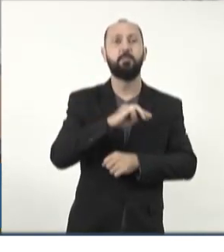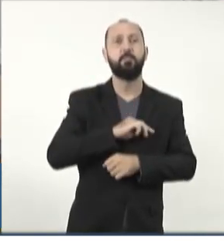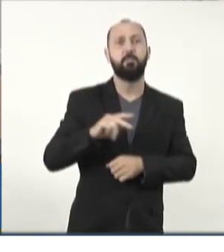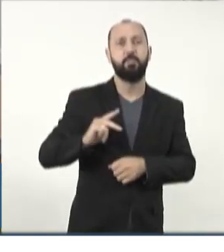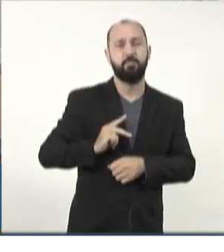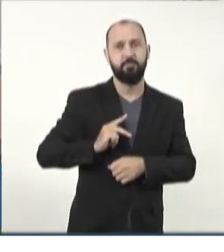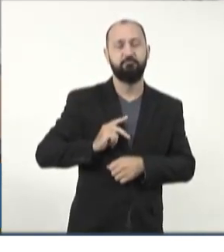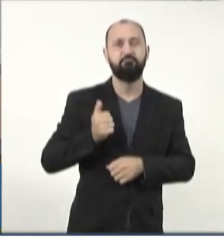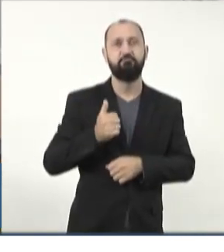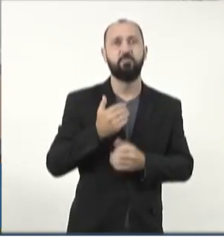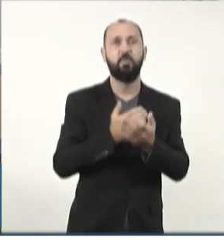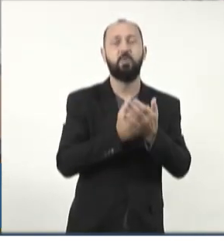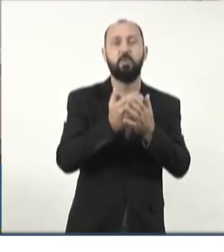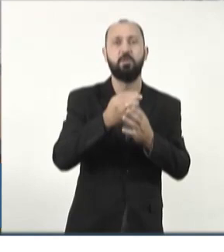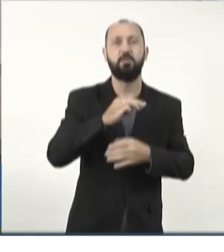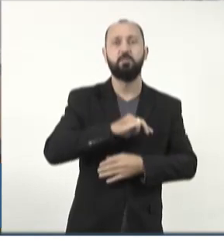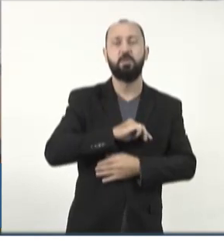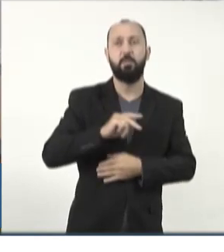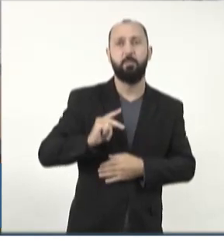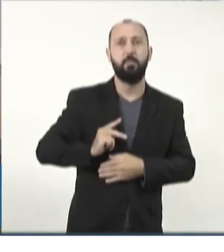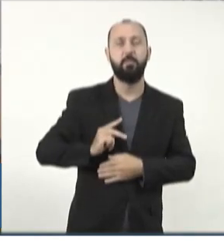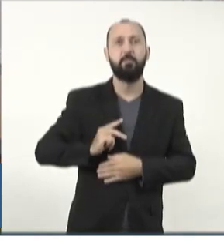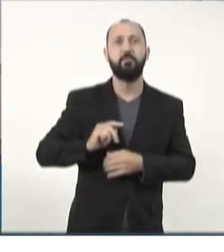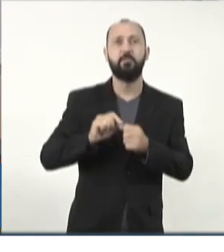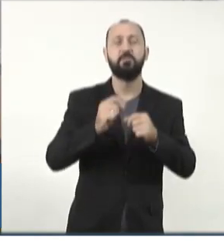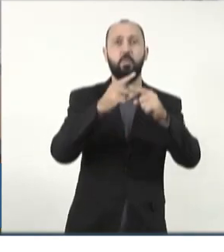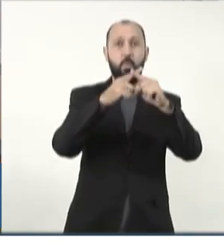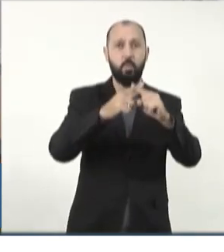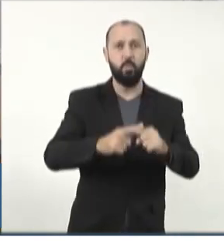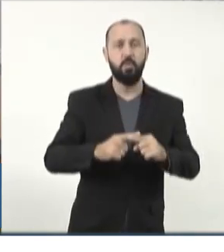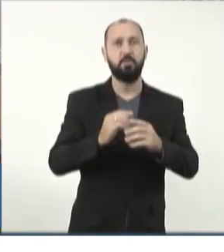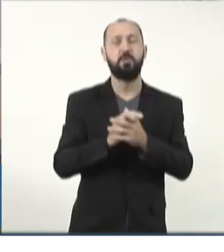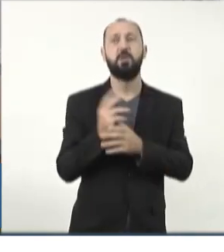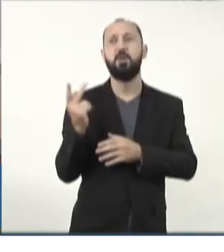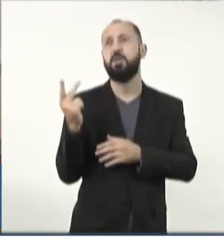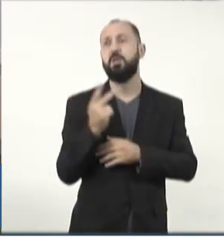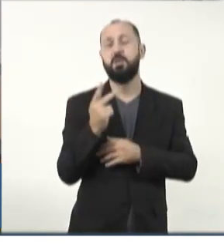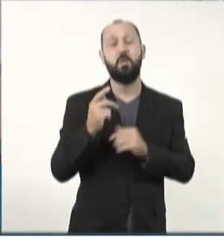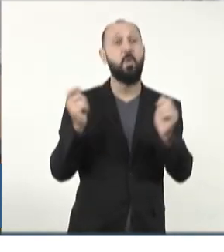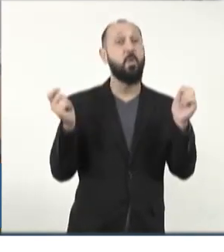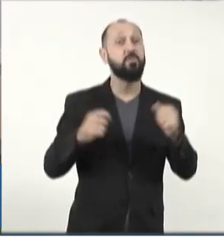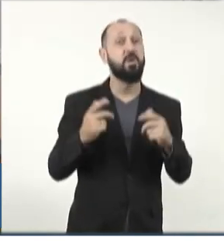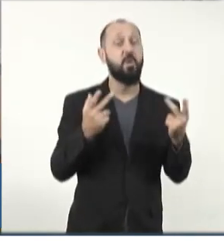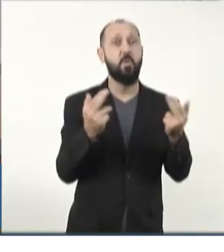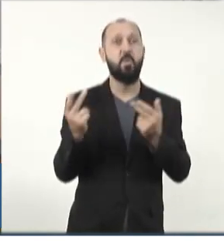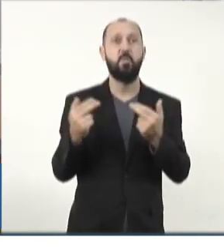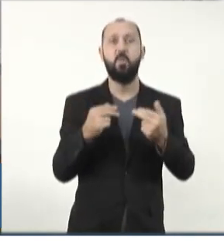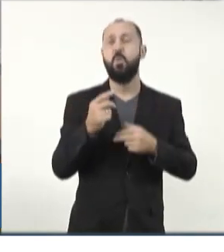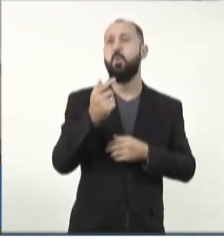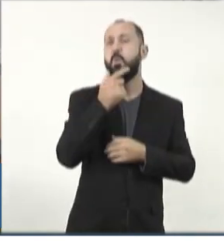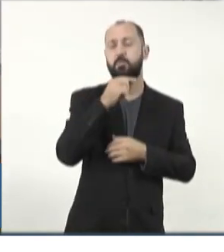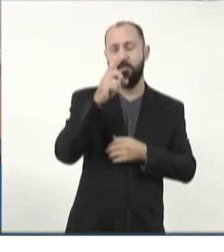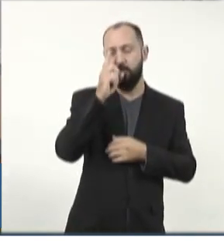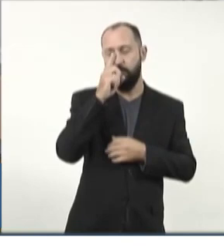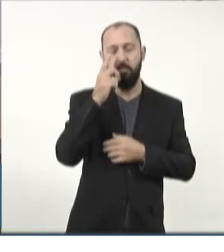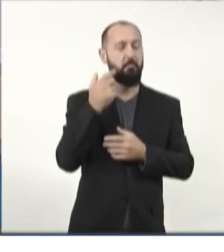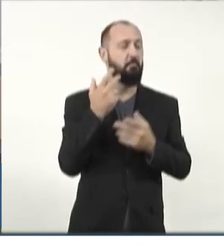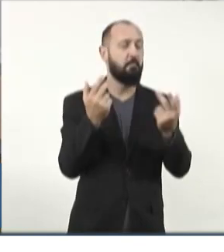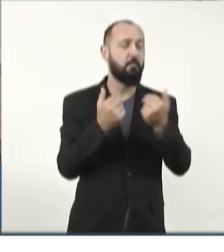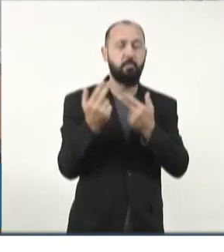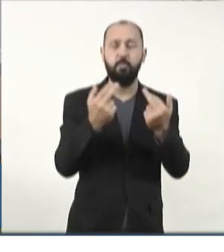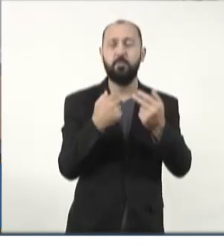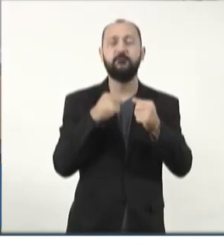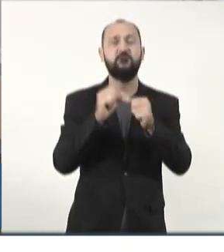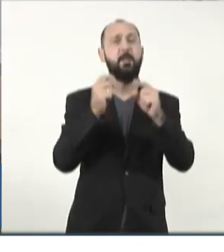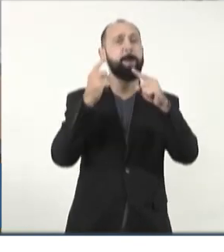Público. A gente ingressa no Ministério Público através de um concurso público. Igualdade de condições, não é? Homem e mulher, faz a prova lá. Se você